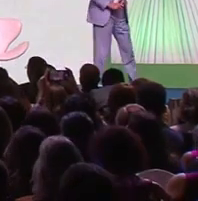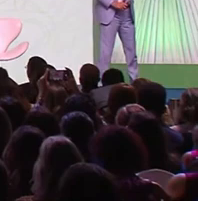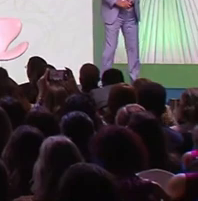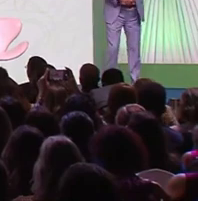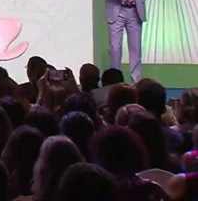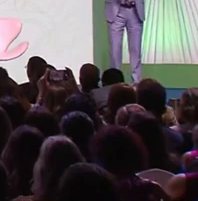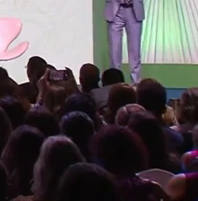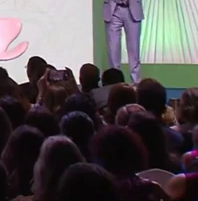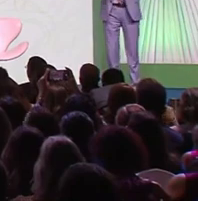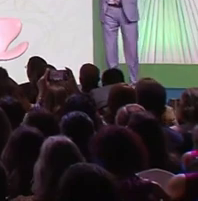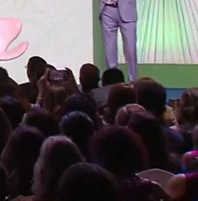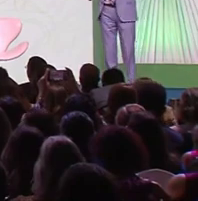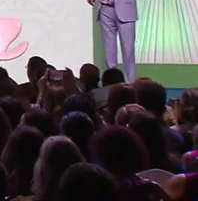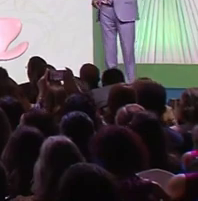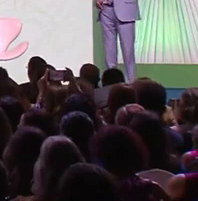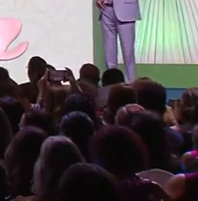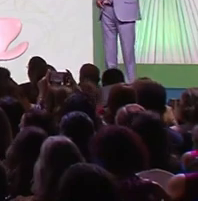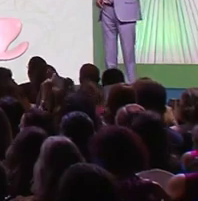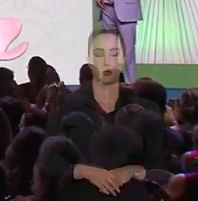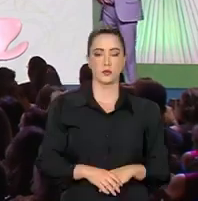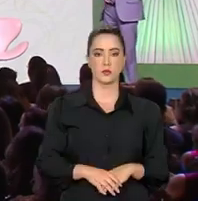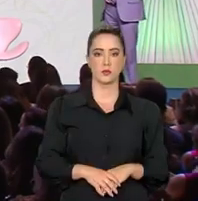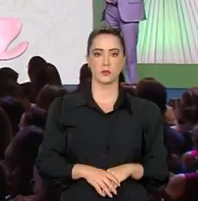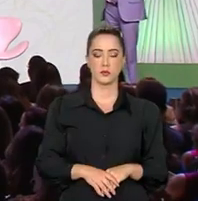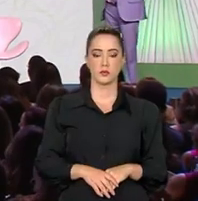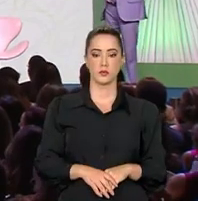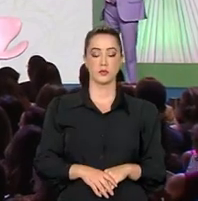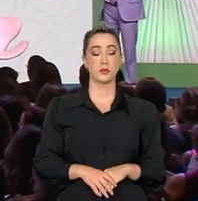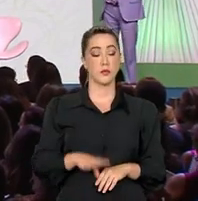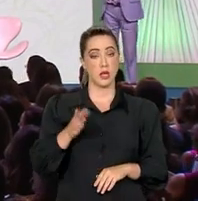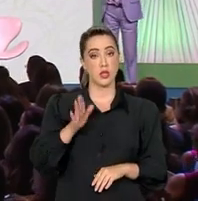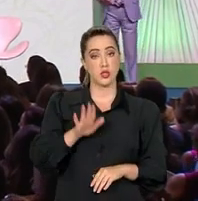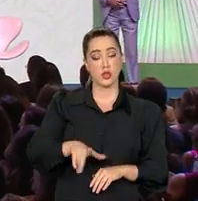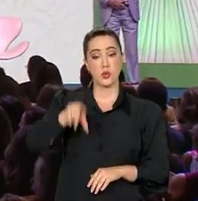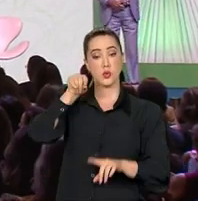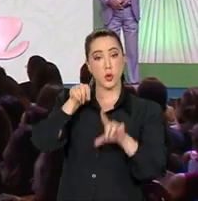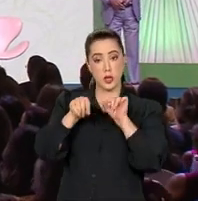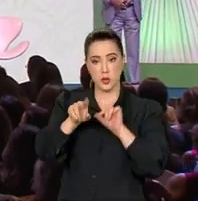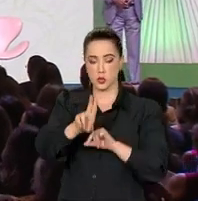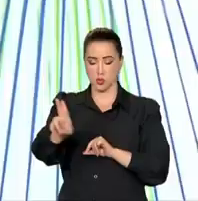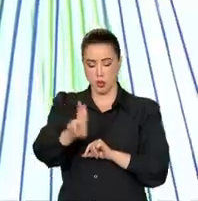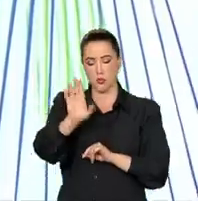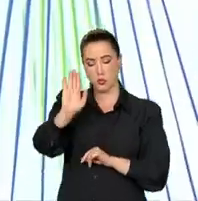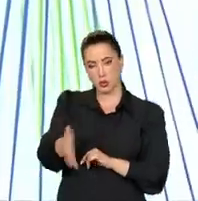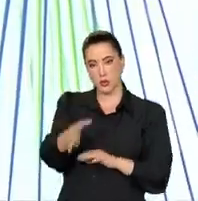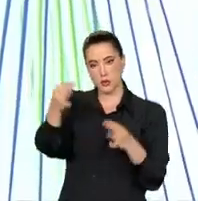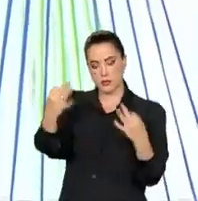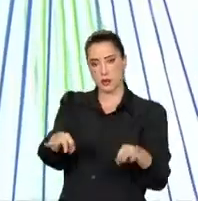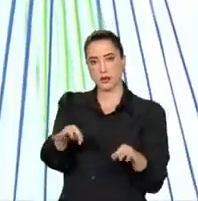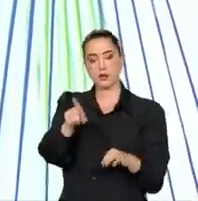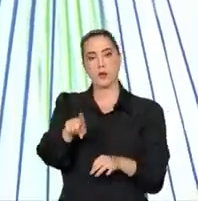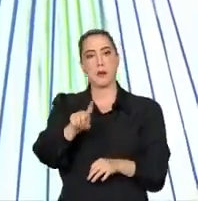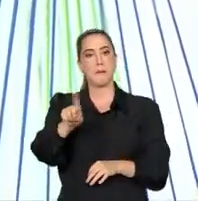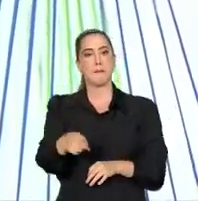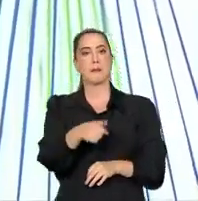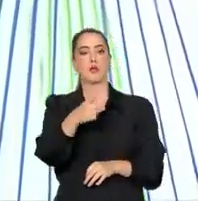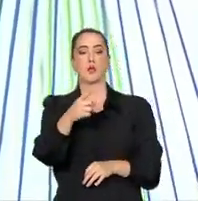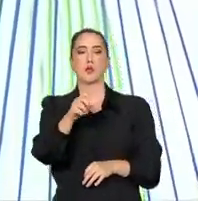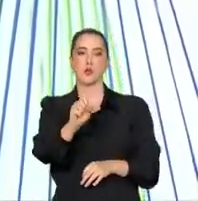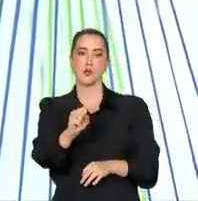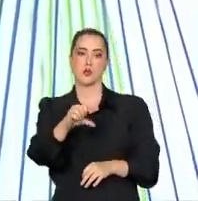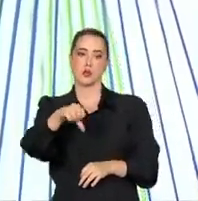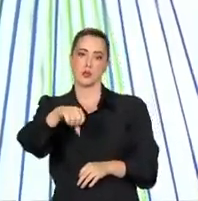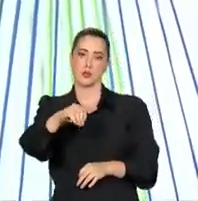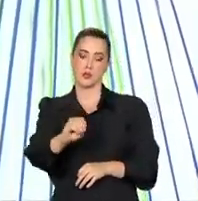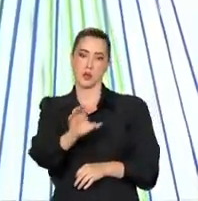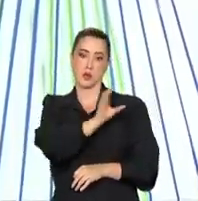1.890 coordenadores. Esses já foram até já nomeados, escolhidos, estão, né, Cátia? E vão ser 1.890